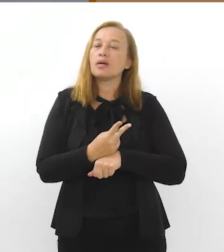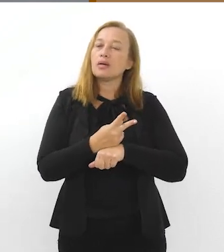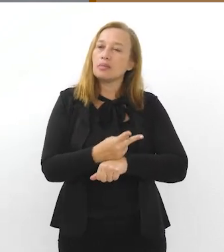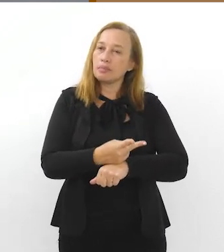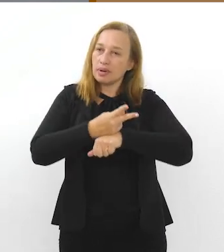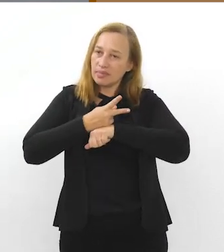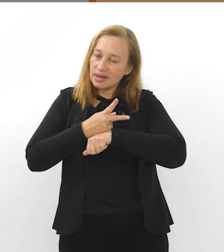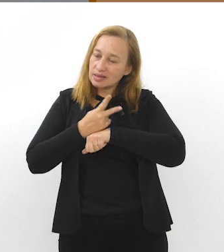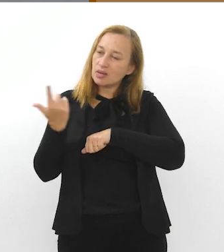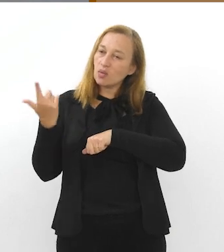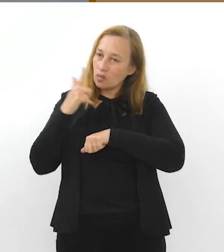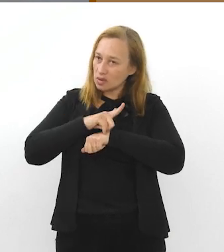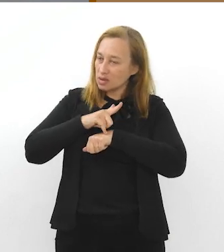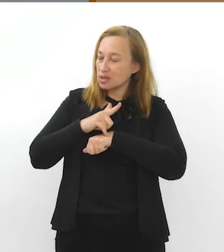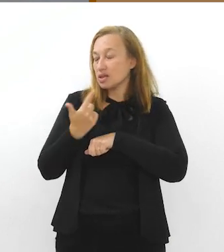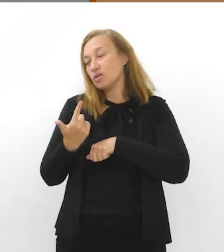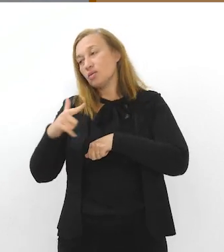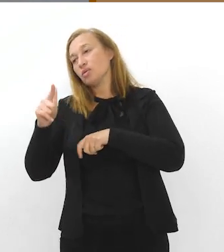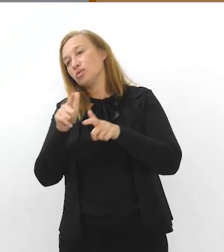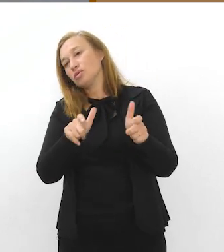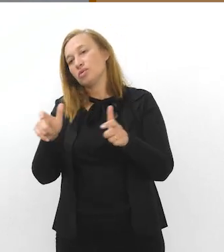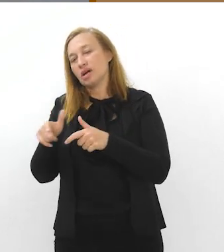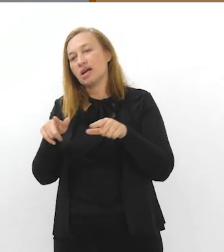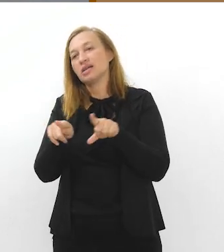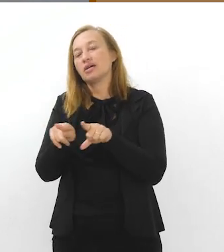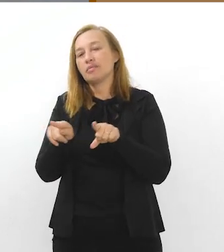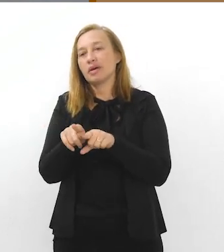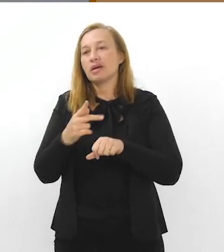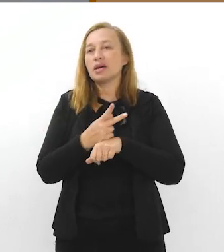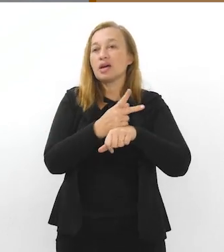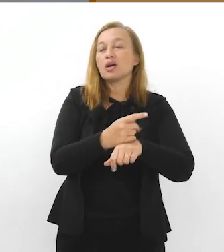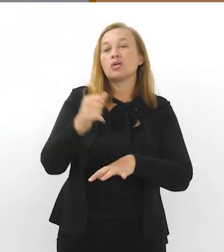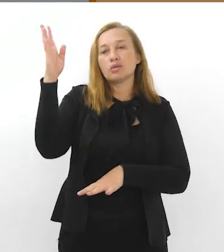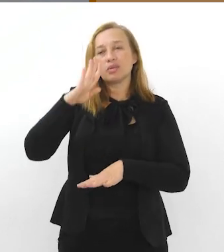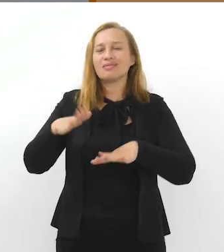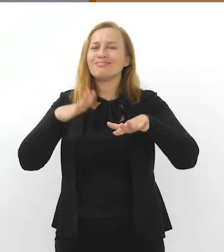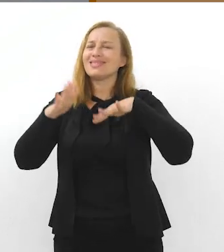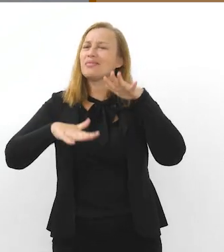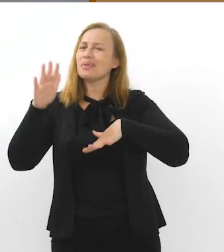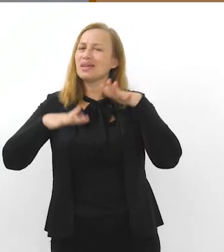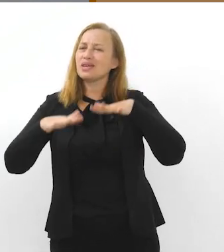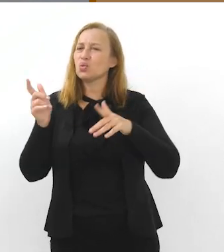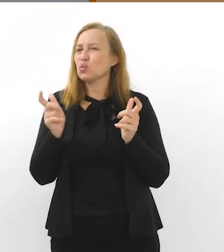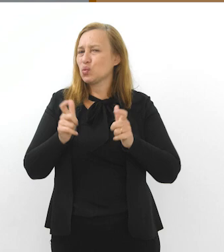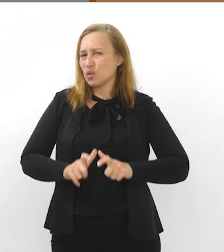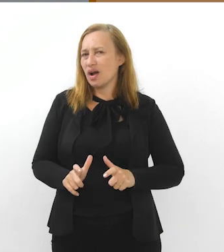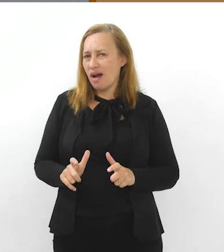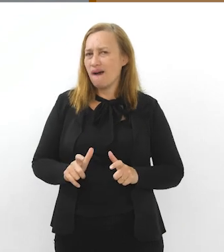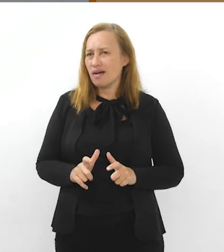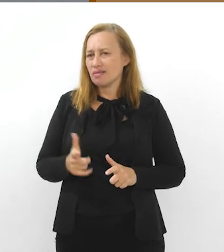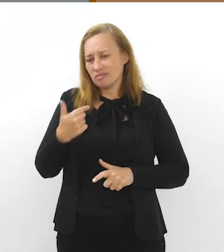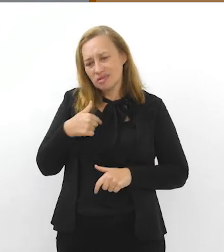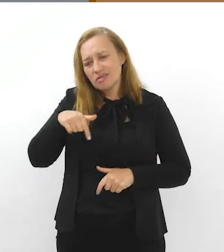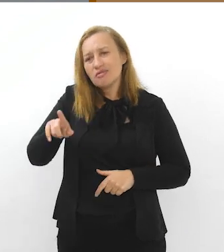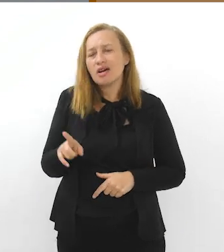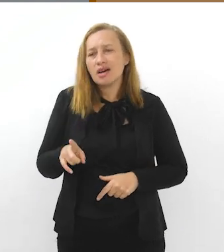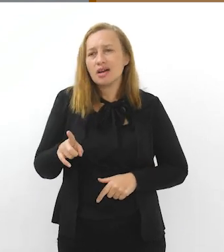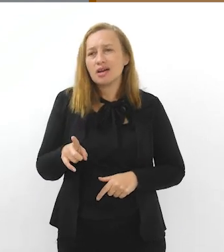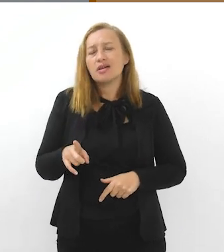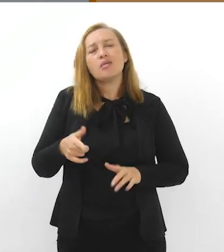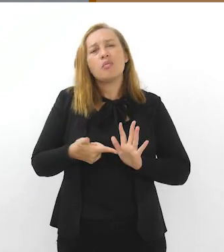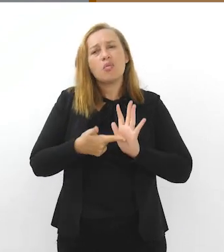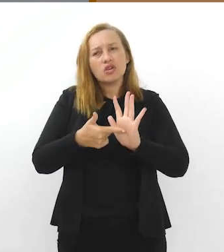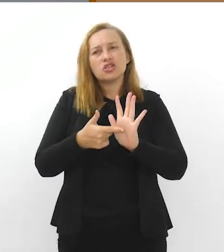premiação, ando ganhando algumas premiações por aí. No Brasil, que eu acho que independente do lugar que você esteja,